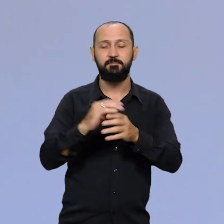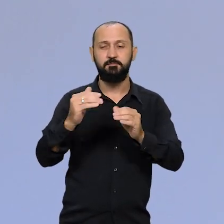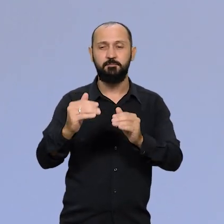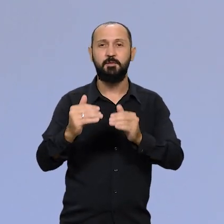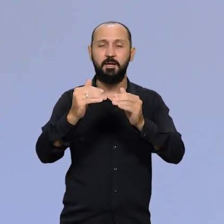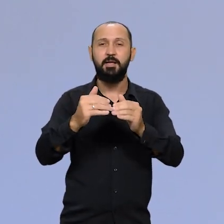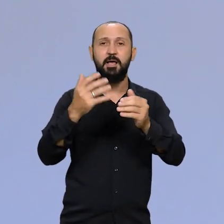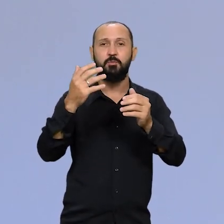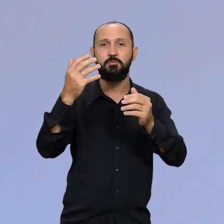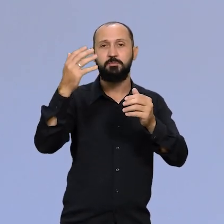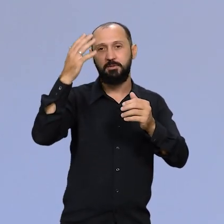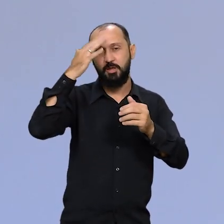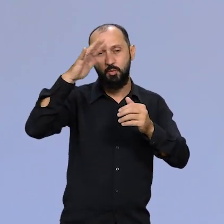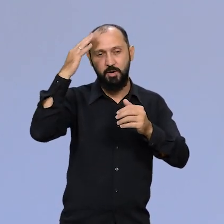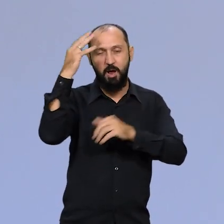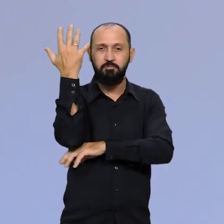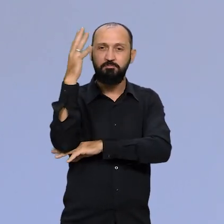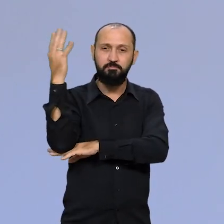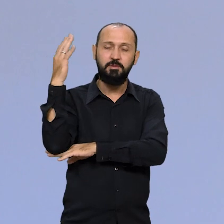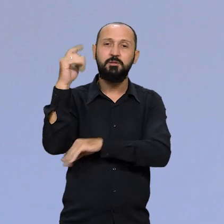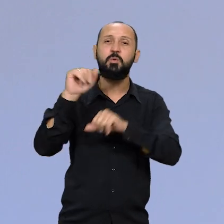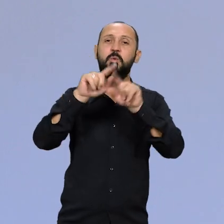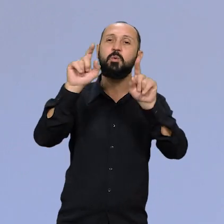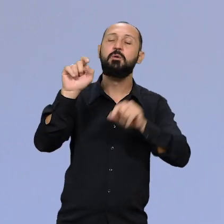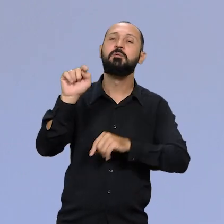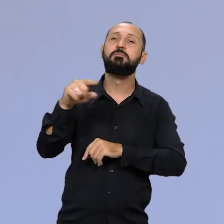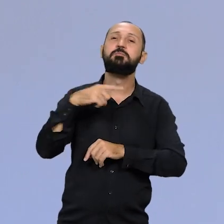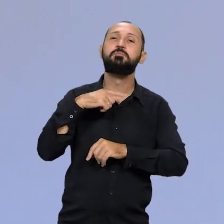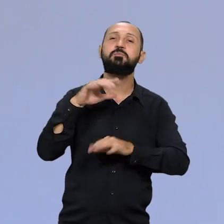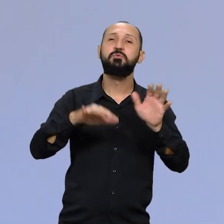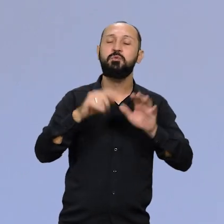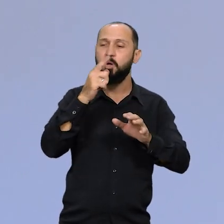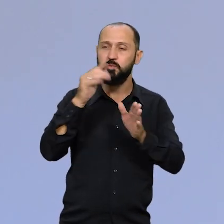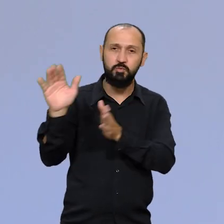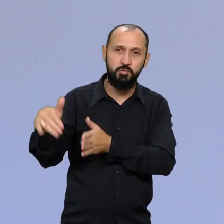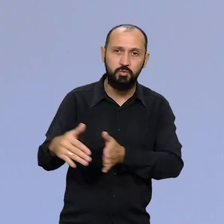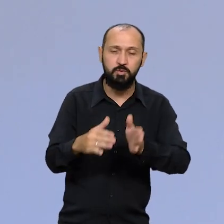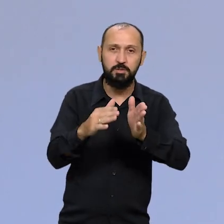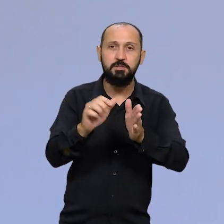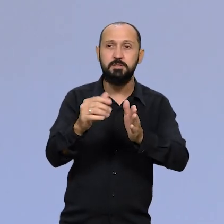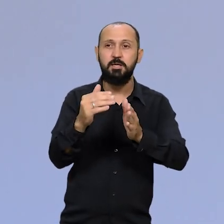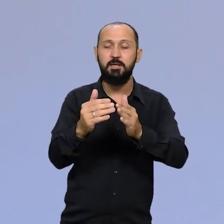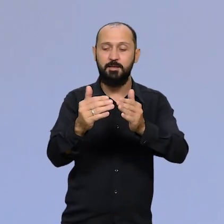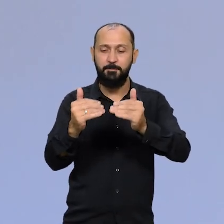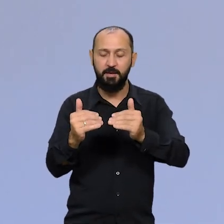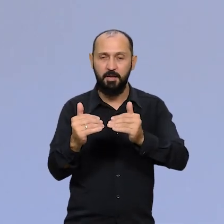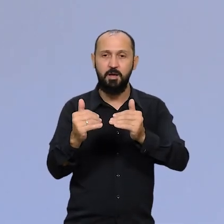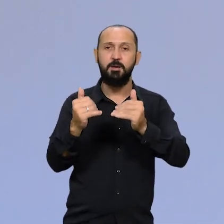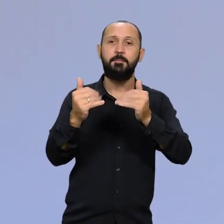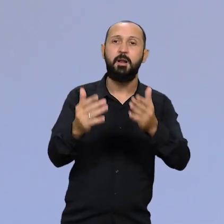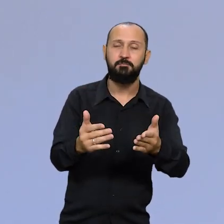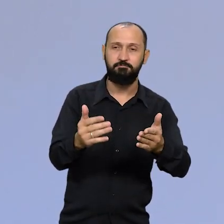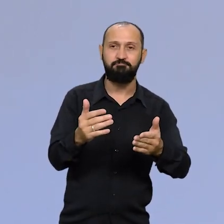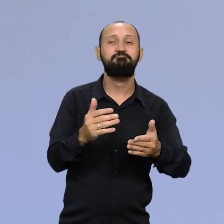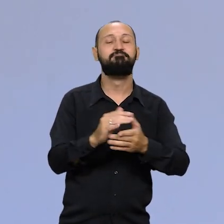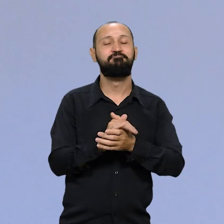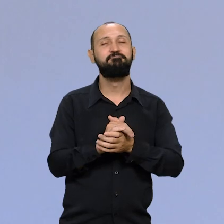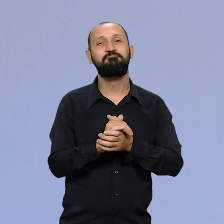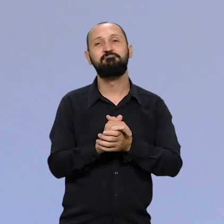Caduéus. É uma área já desde a época ainda da guerra do Brasil com o Paraguai. Fica na região de